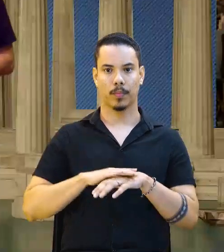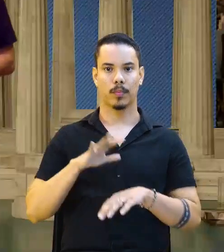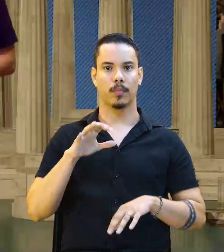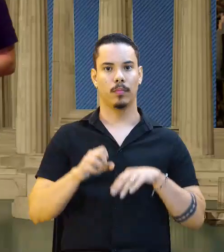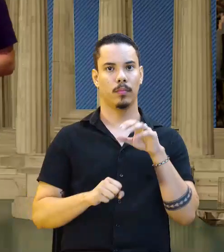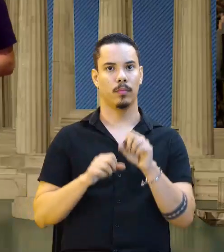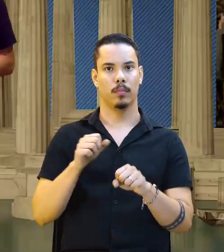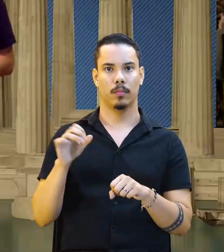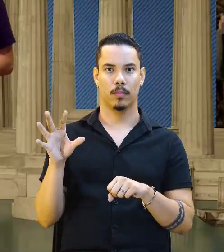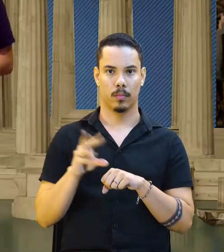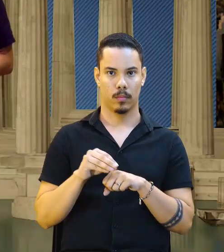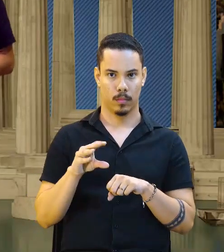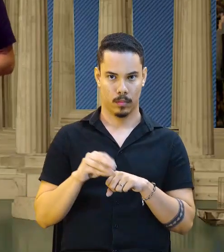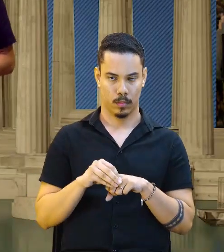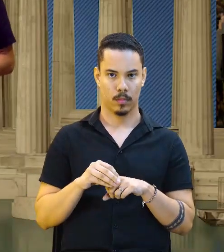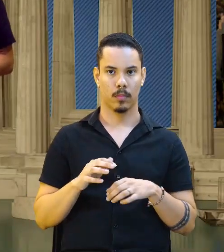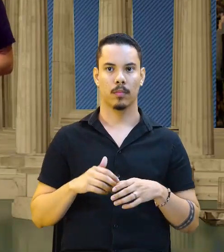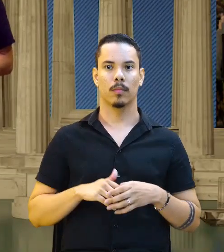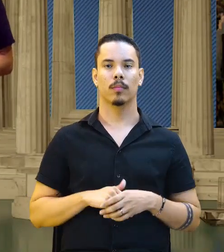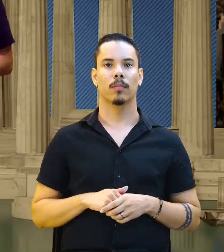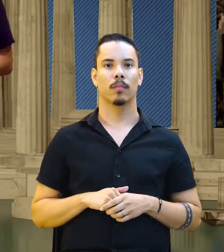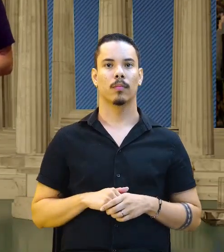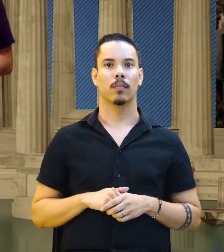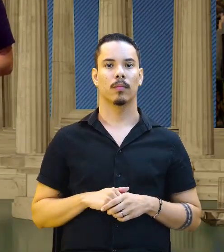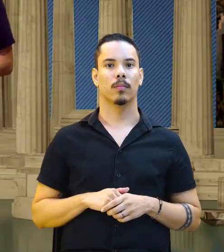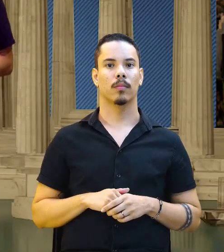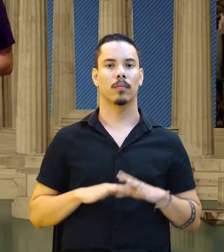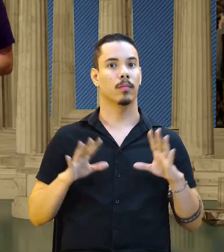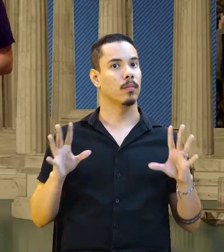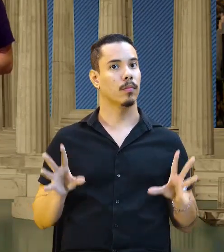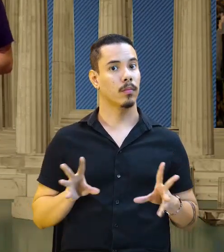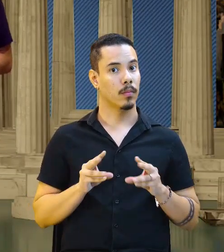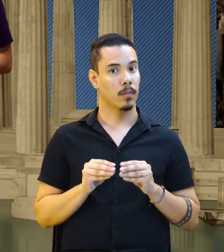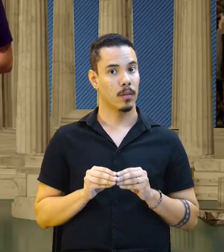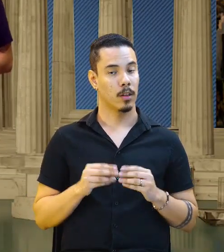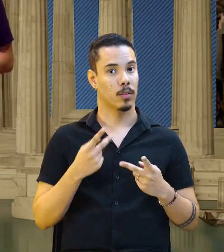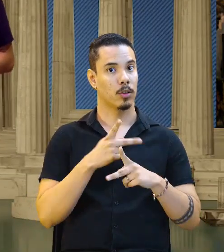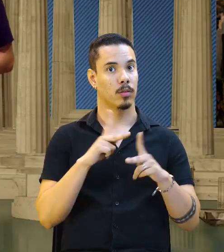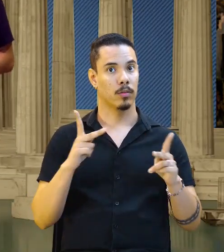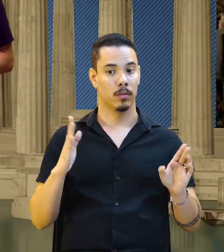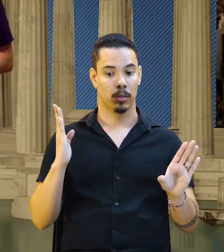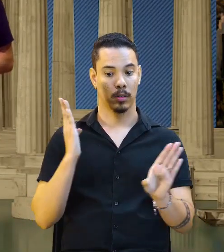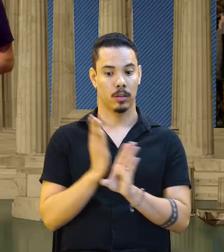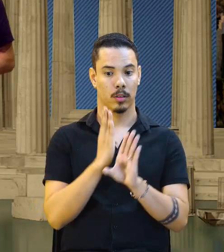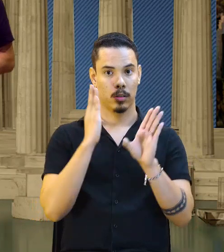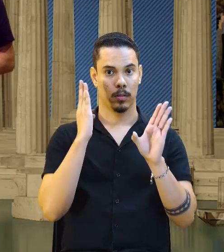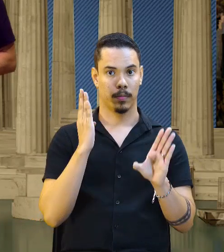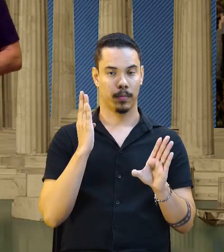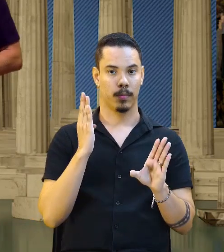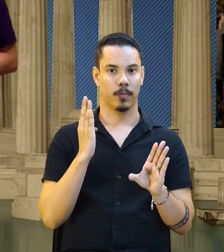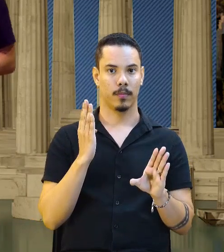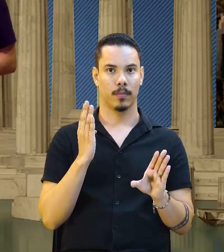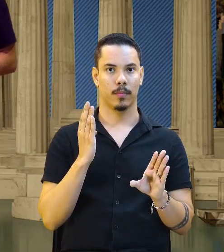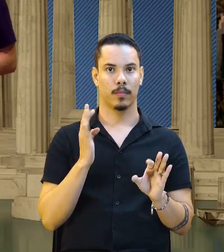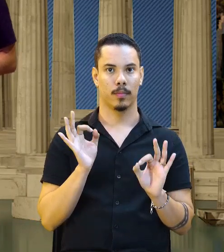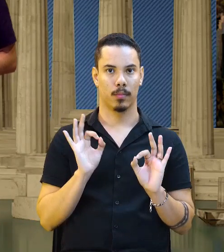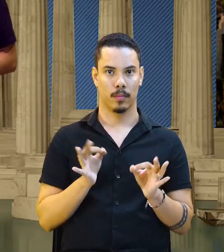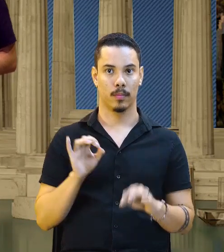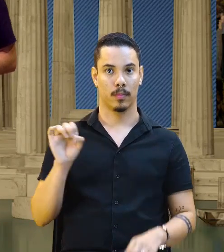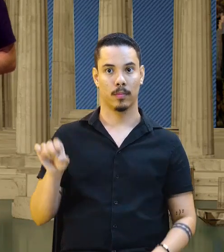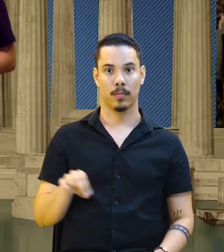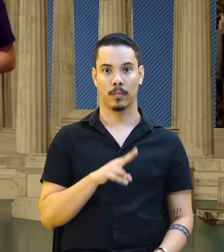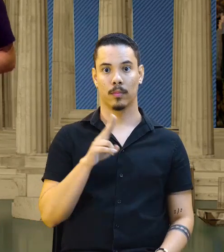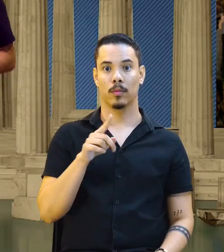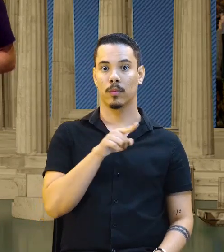Vem aqui conosco, olha aí. Então, é assim, você se descobre, né, buscando conhecer. Ou vocês vão perceber,